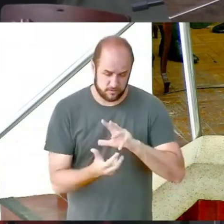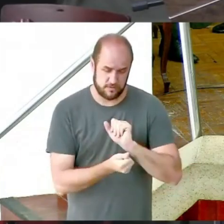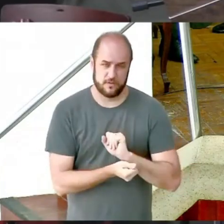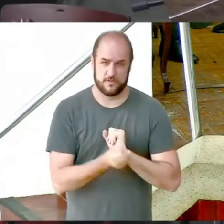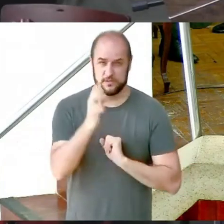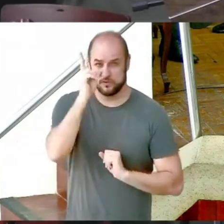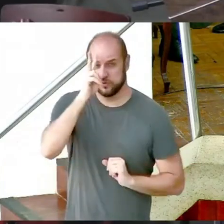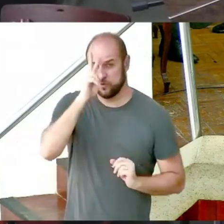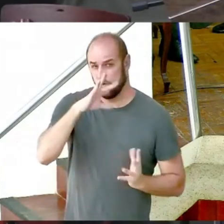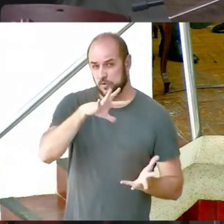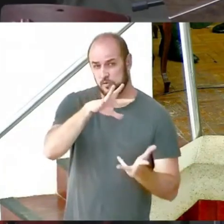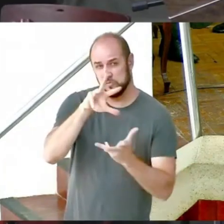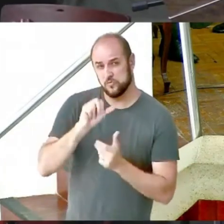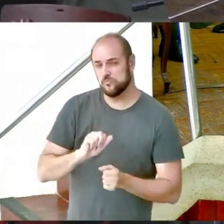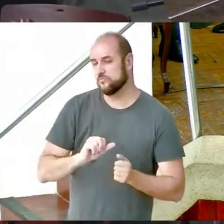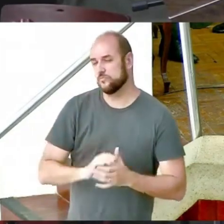mundo.